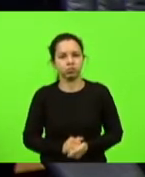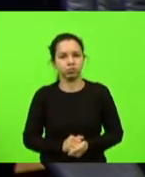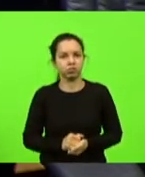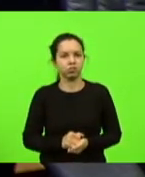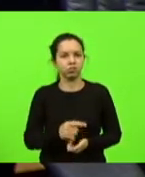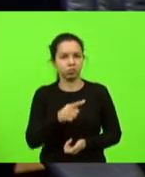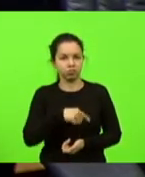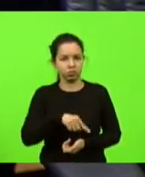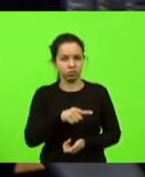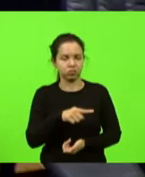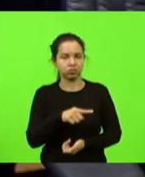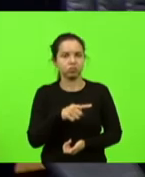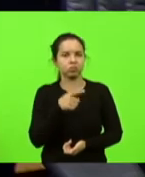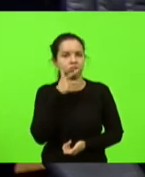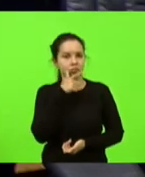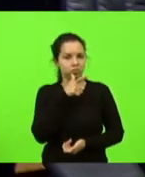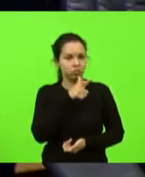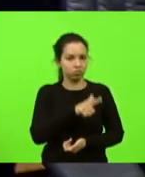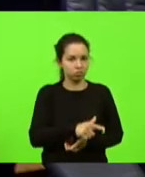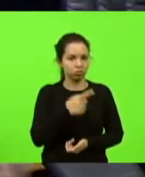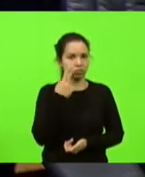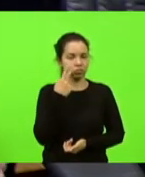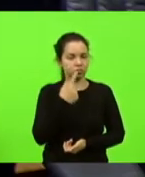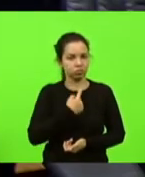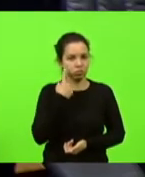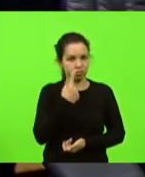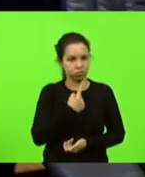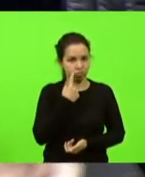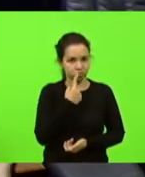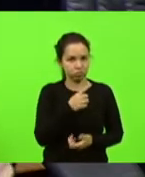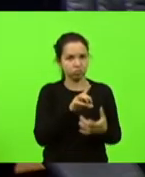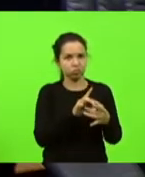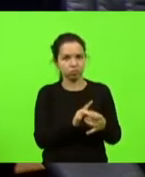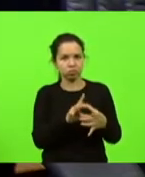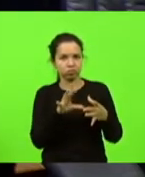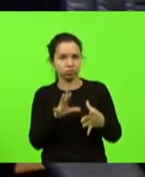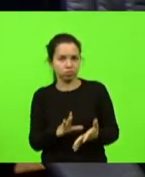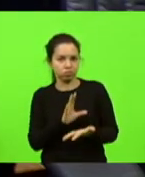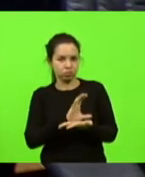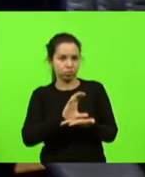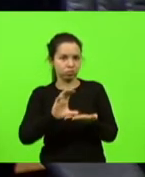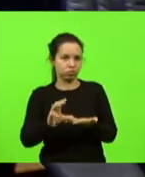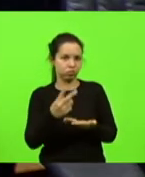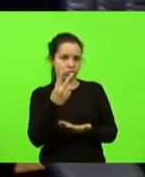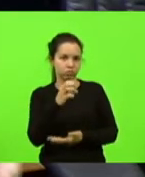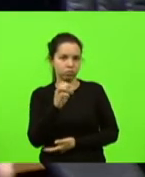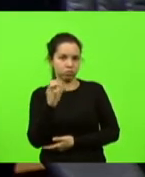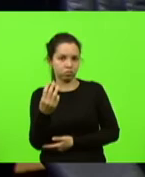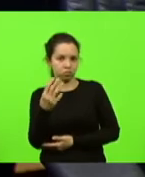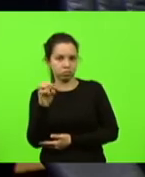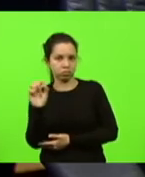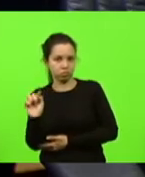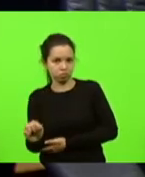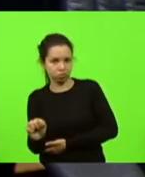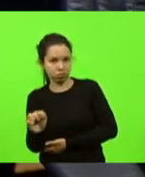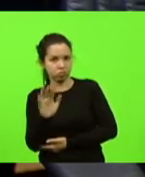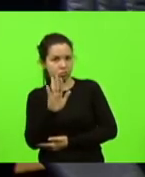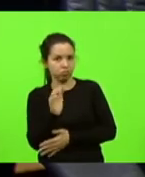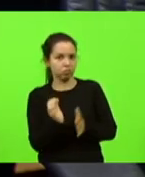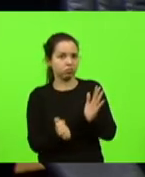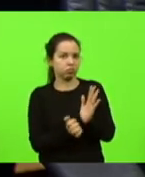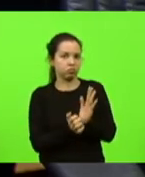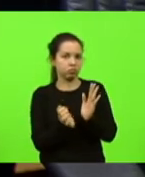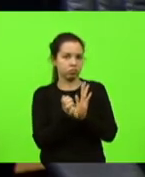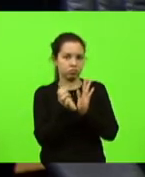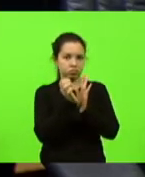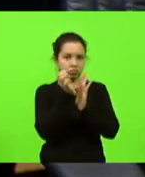do deputado fazer a liberação de uma emenda de 200, 300 mil, mas a burocracia que o